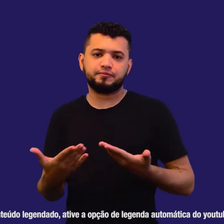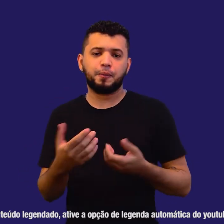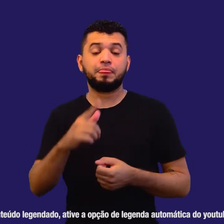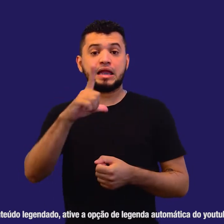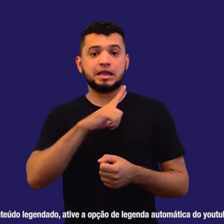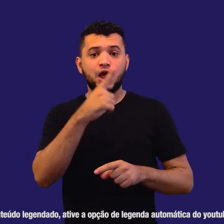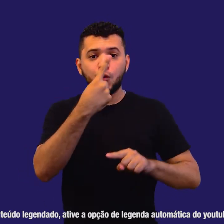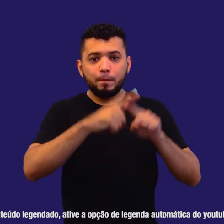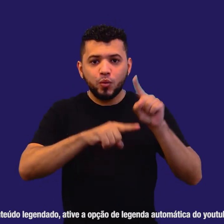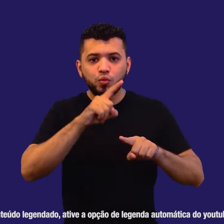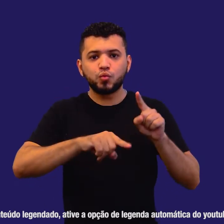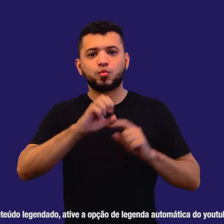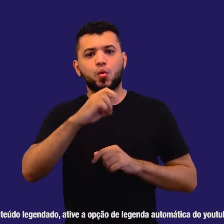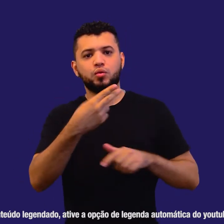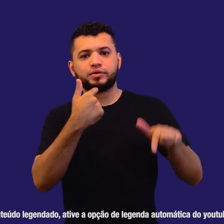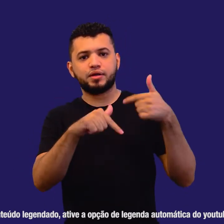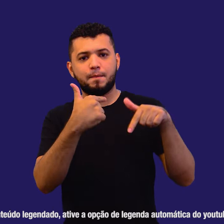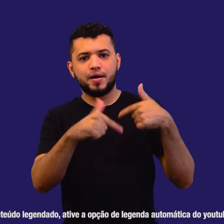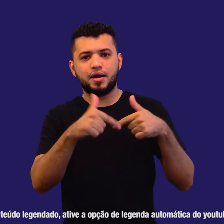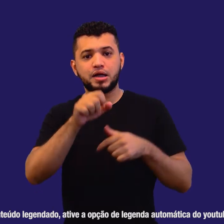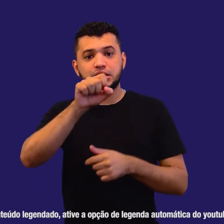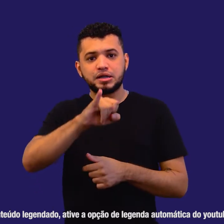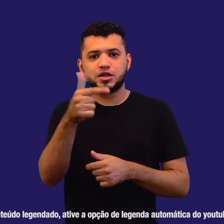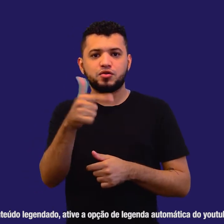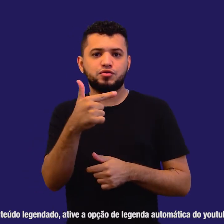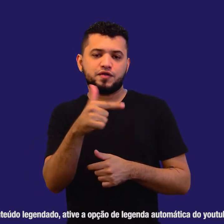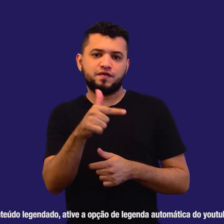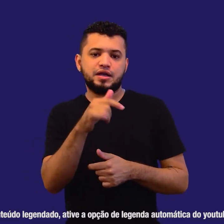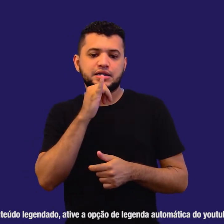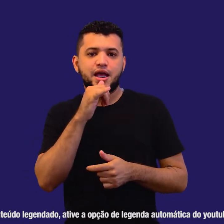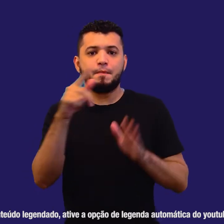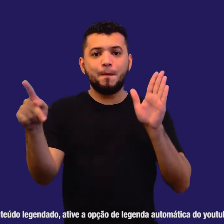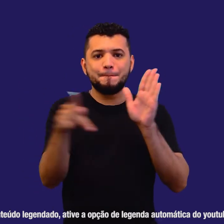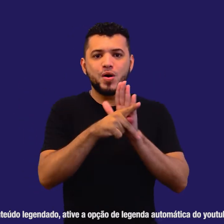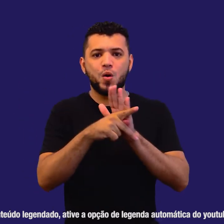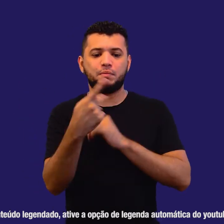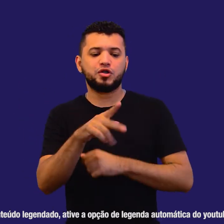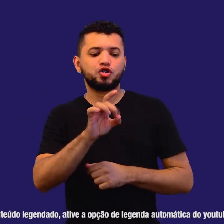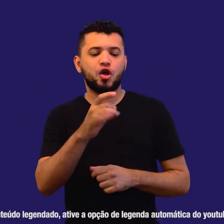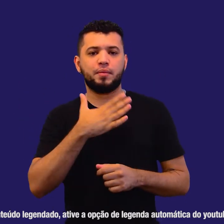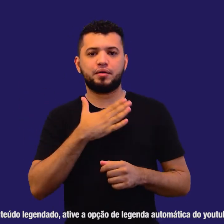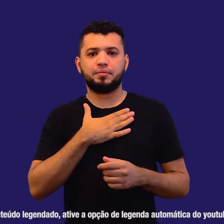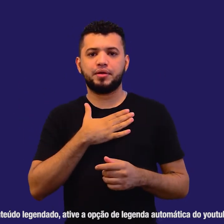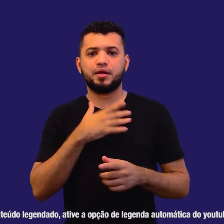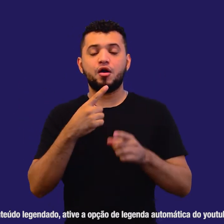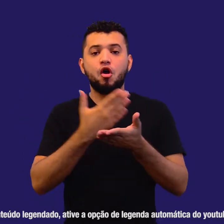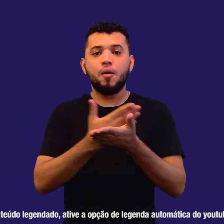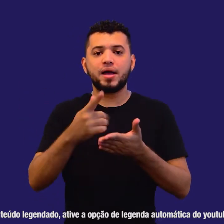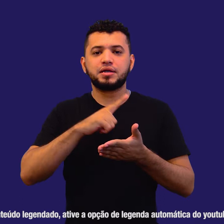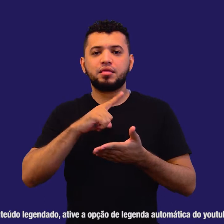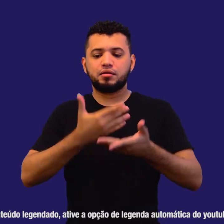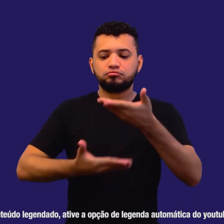ter um produto ou serviço sem ter a posse exclusiva dele Isso é interessante porque contribui para as relações mais